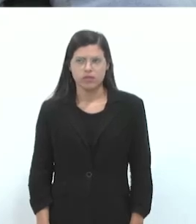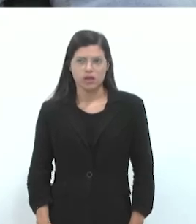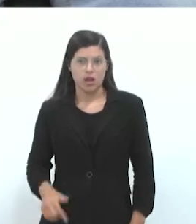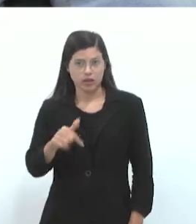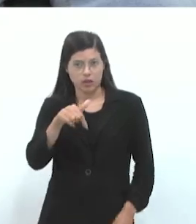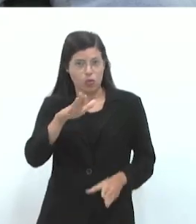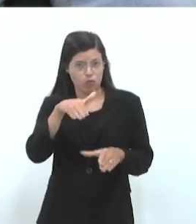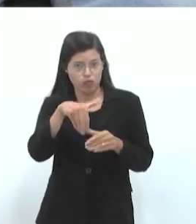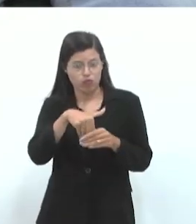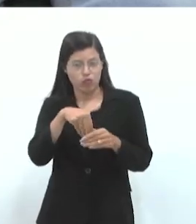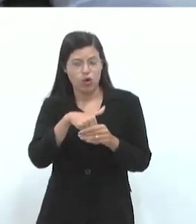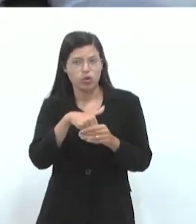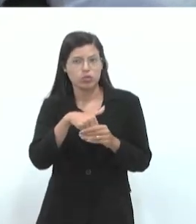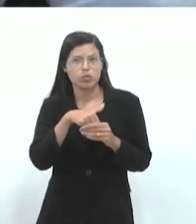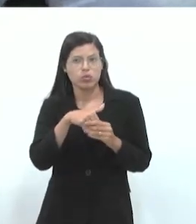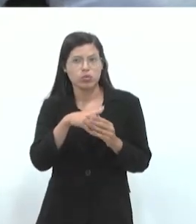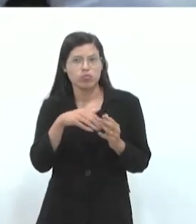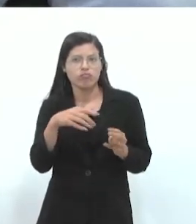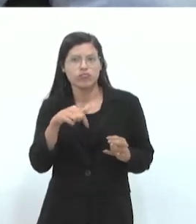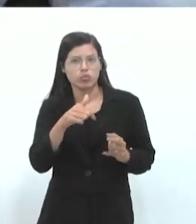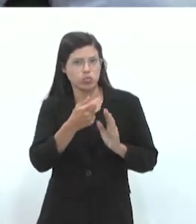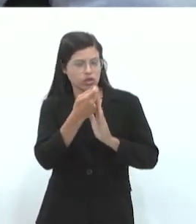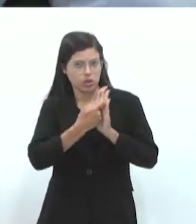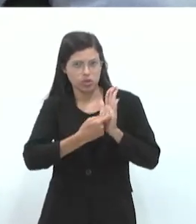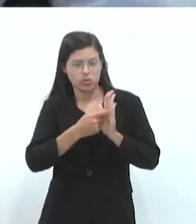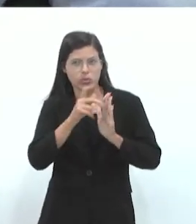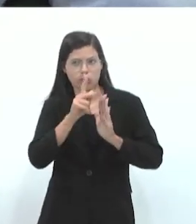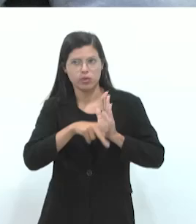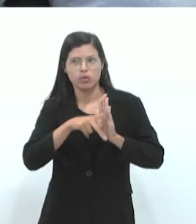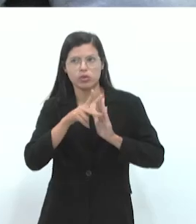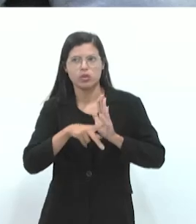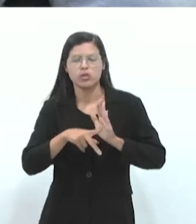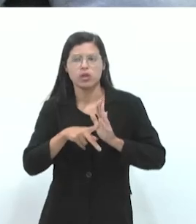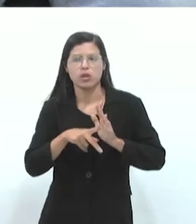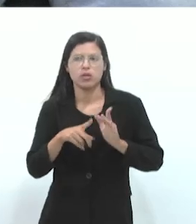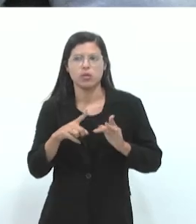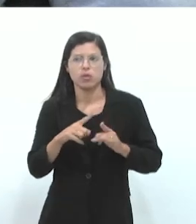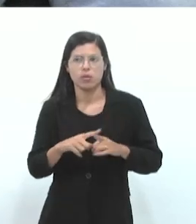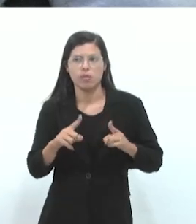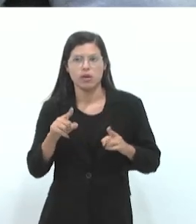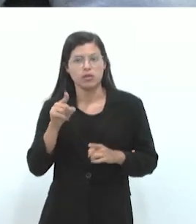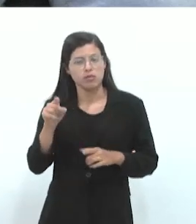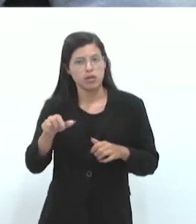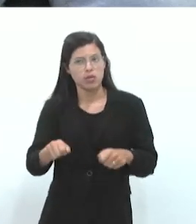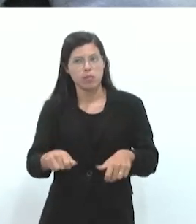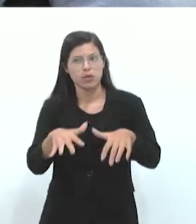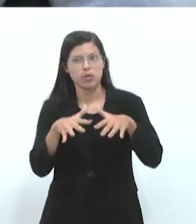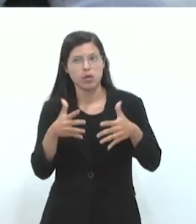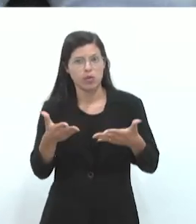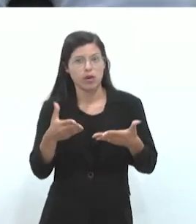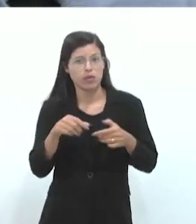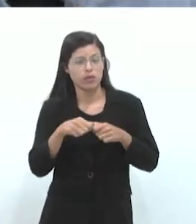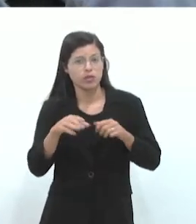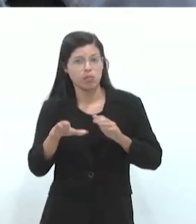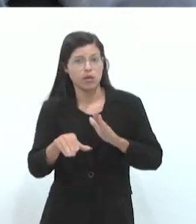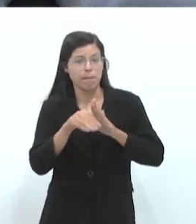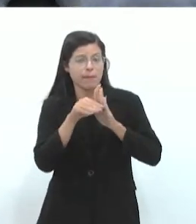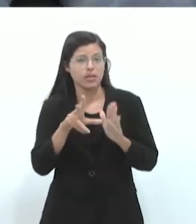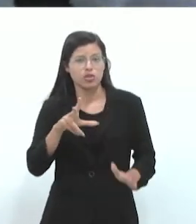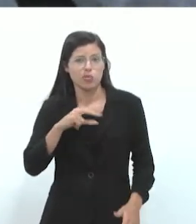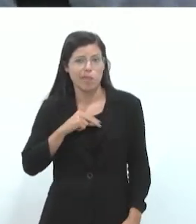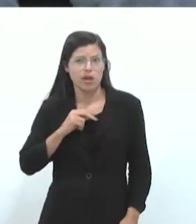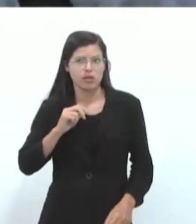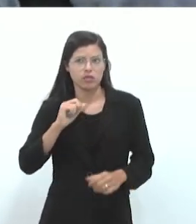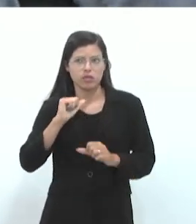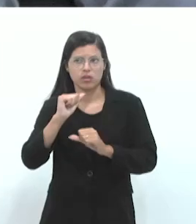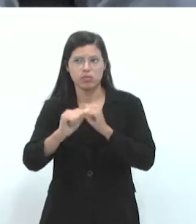forma. Mas, quando vai a plenário, às vezes eu quero fazer uma emenda de mérito que modifica a